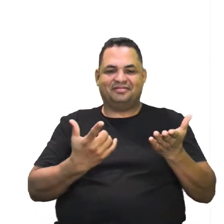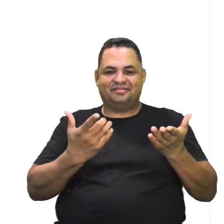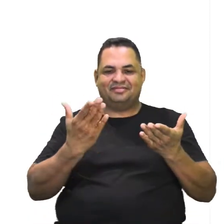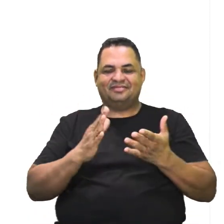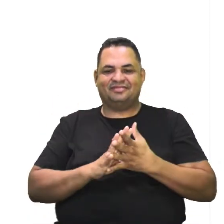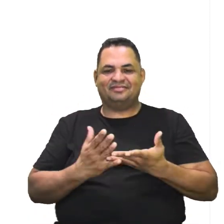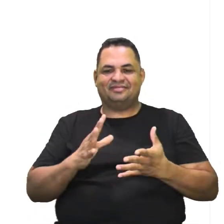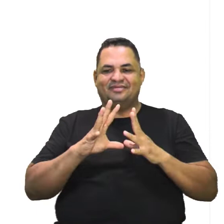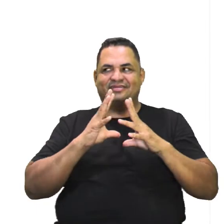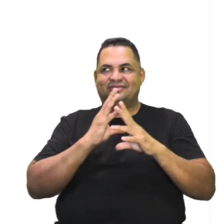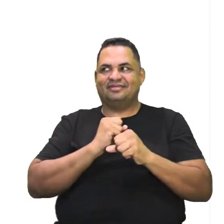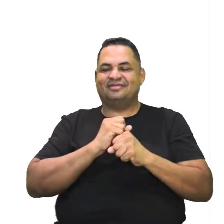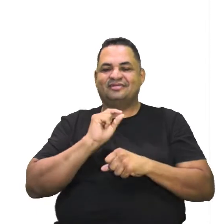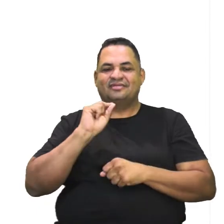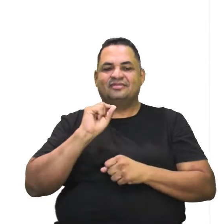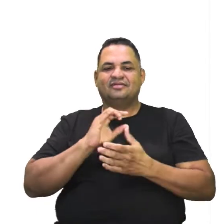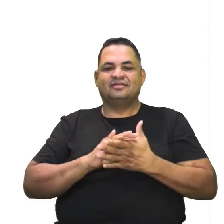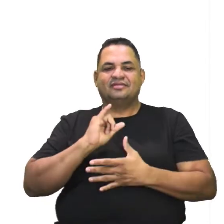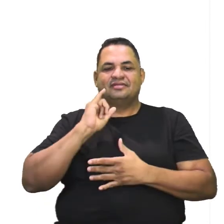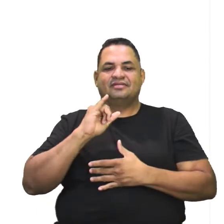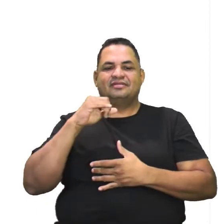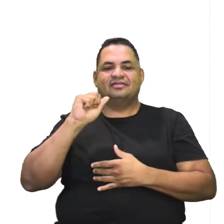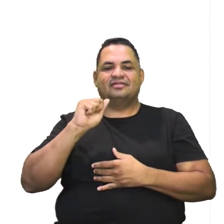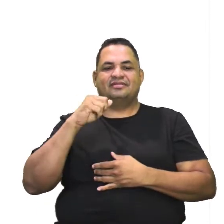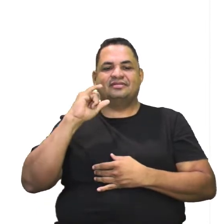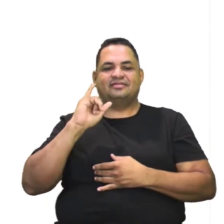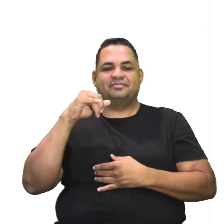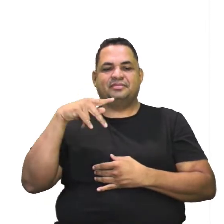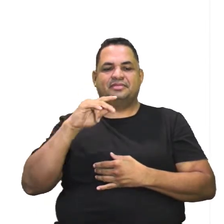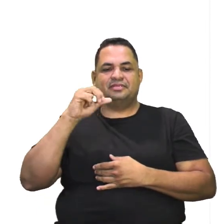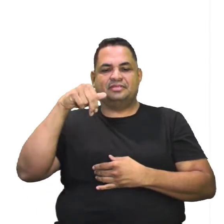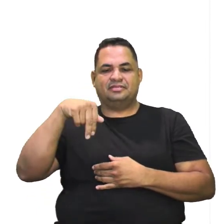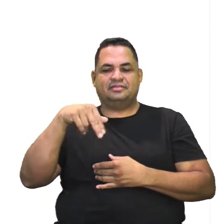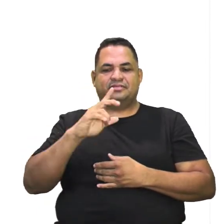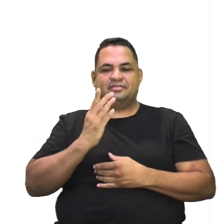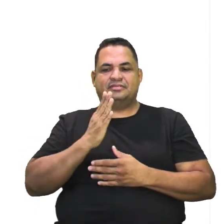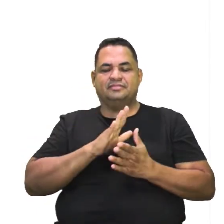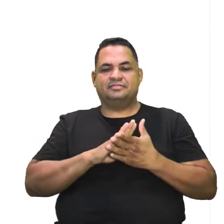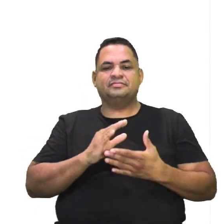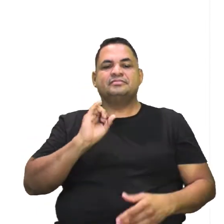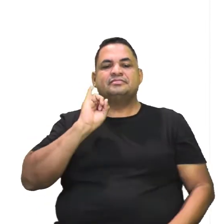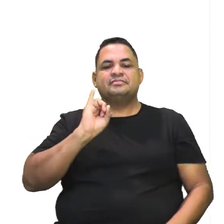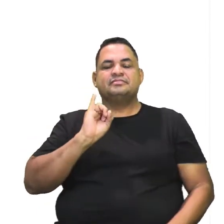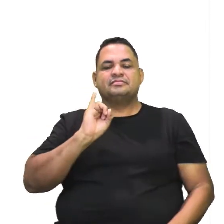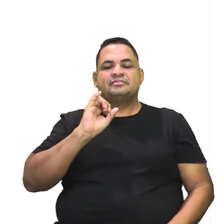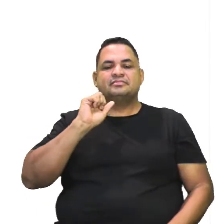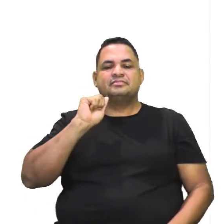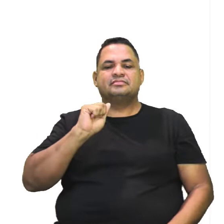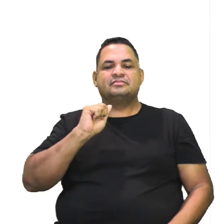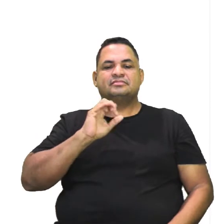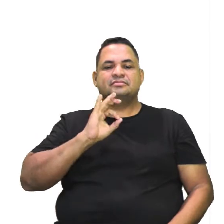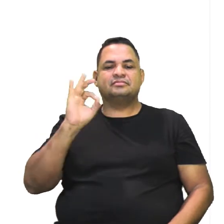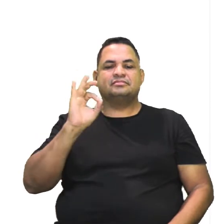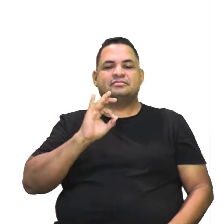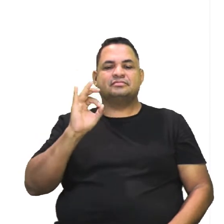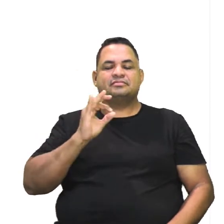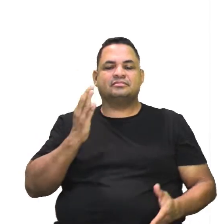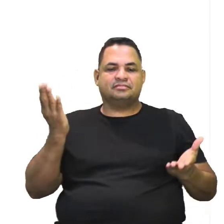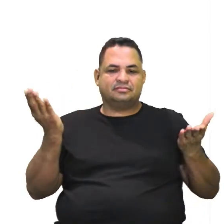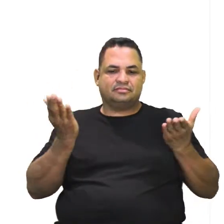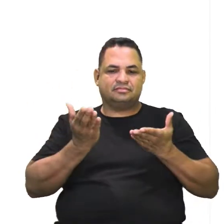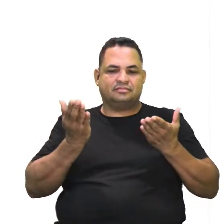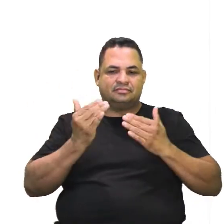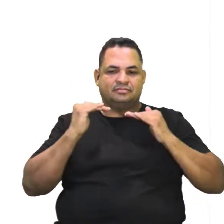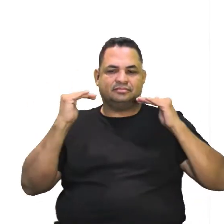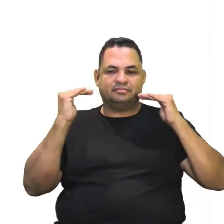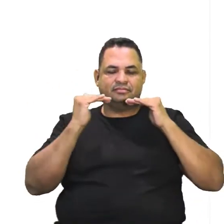cálculo. Vamos falar para vocês o que é esse IA, esse IP e esse N. Vamos ver. O IA é a taxa atual